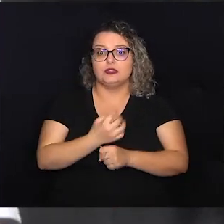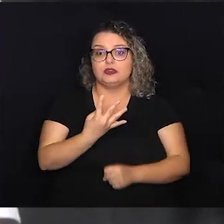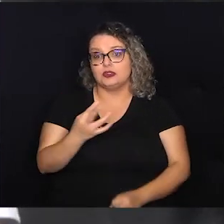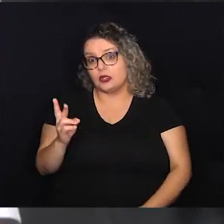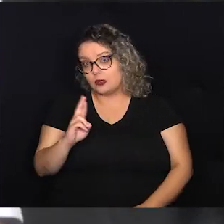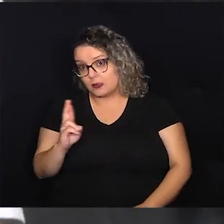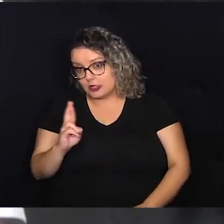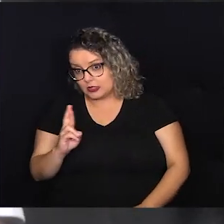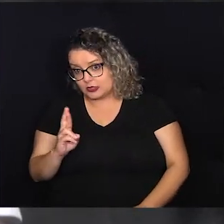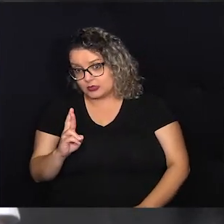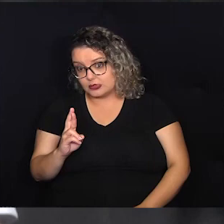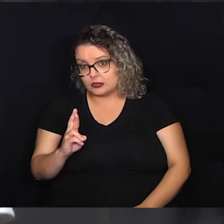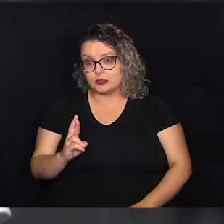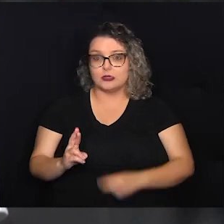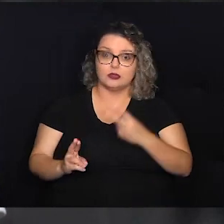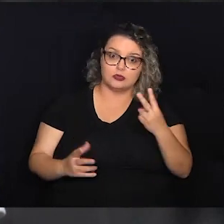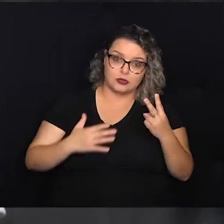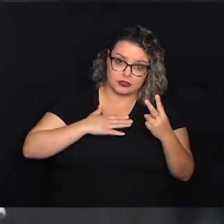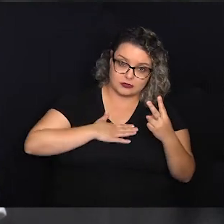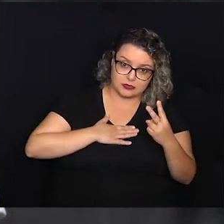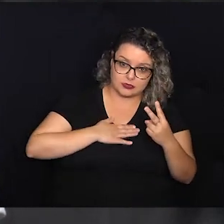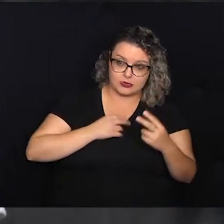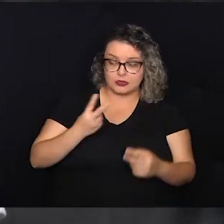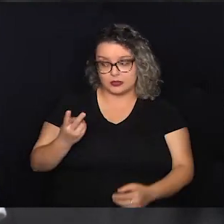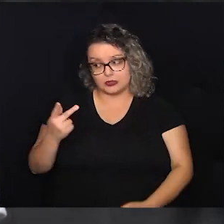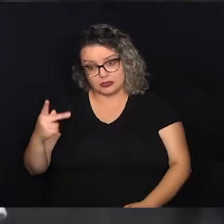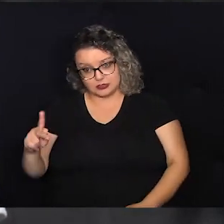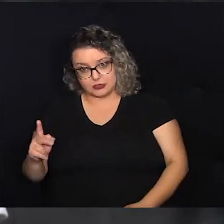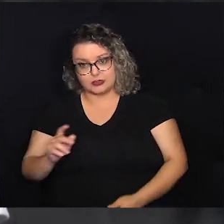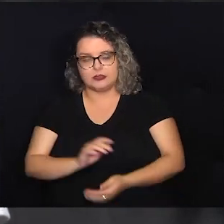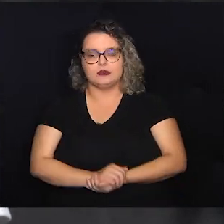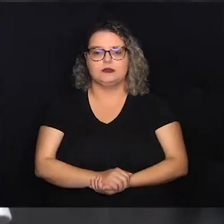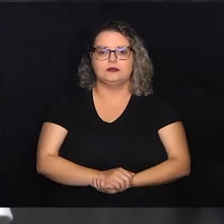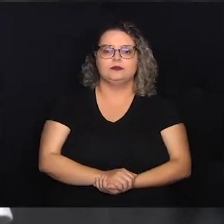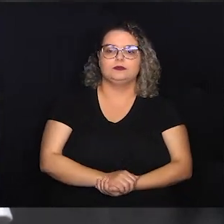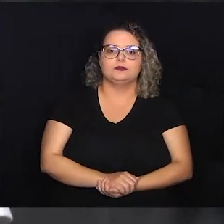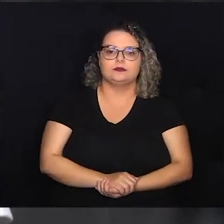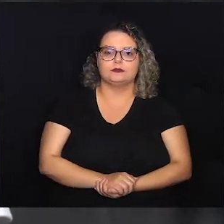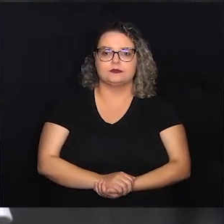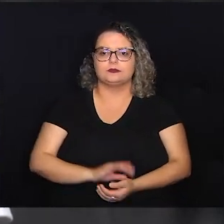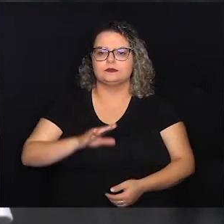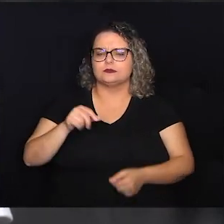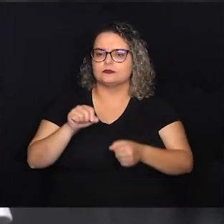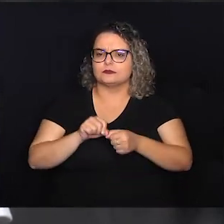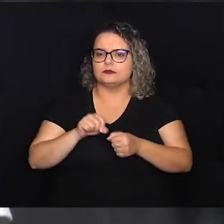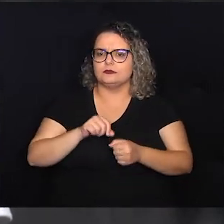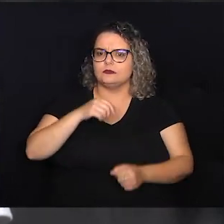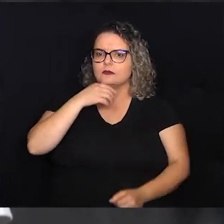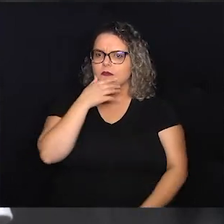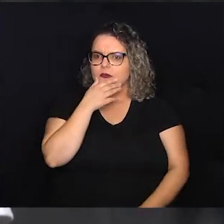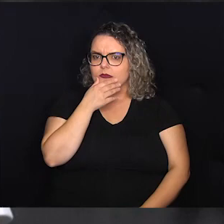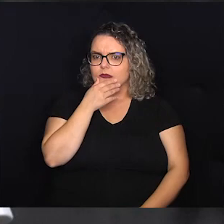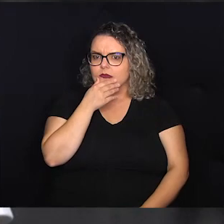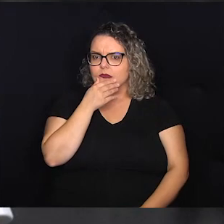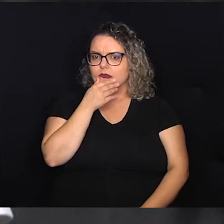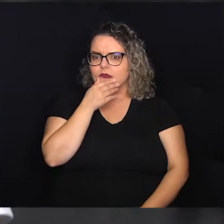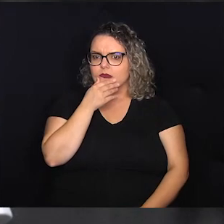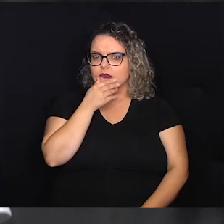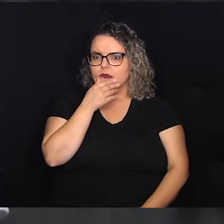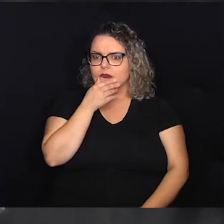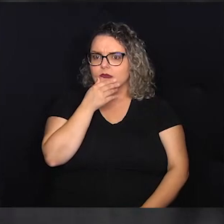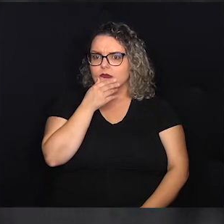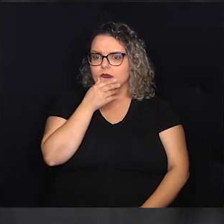que faria depois, no final, um total de R$4, que seria R$2 meu e R$2